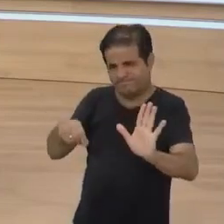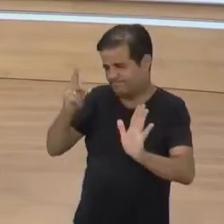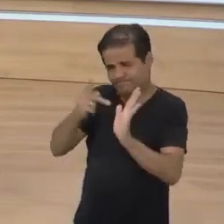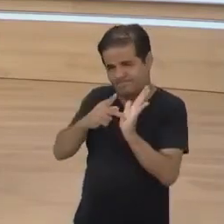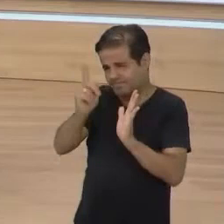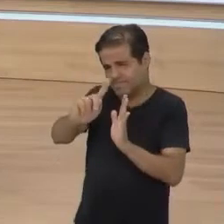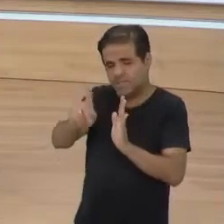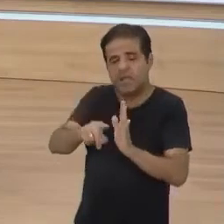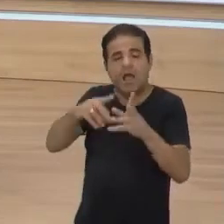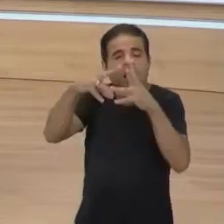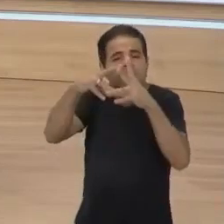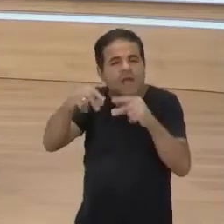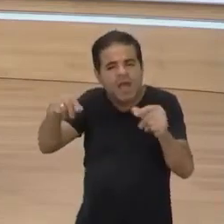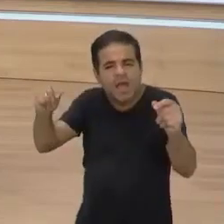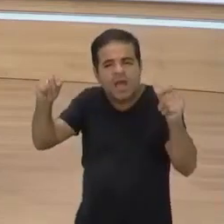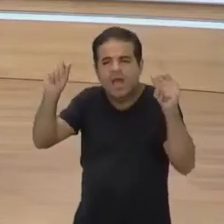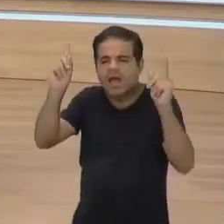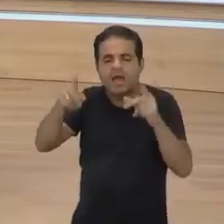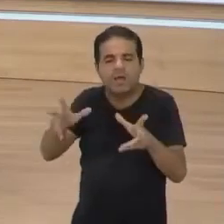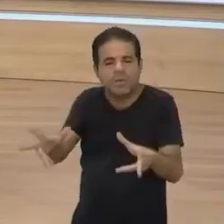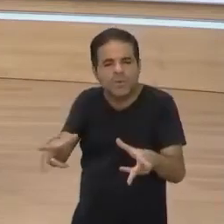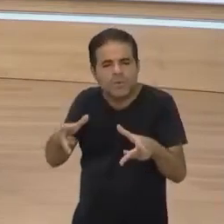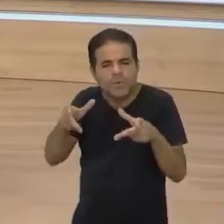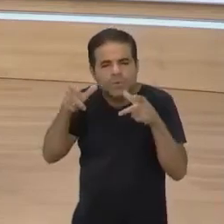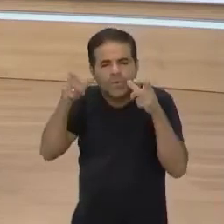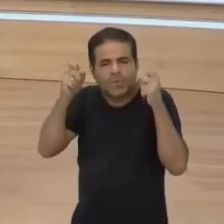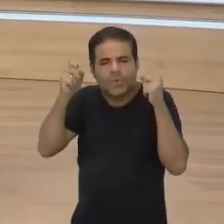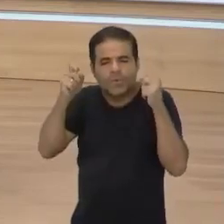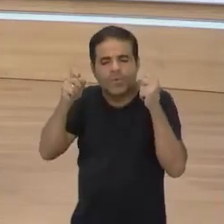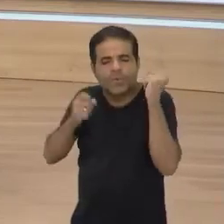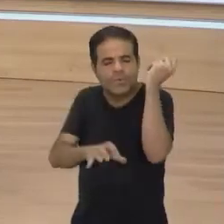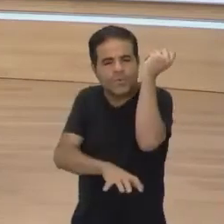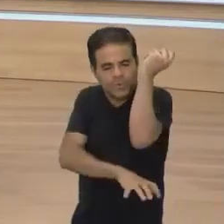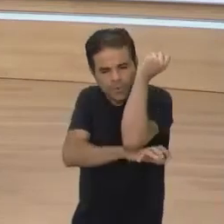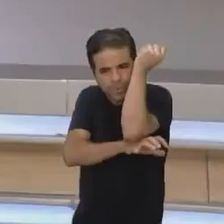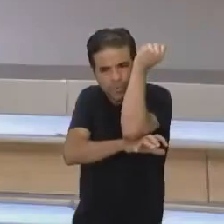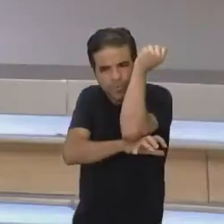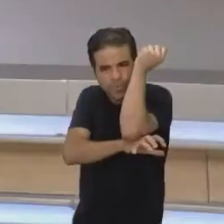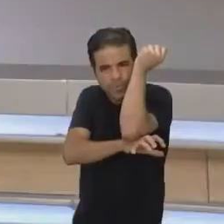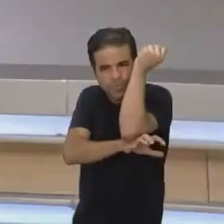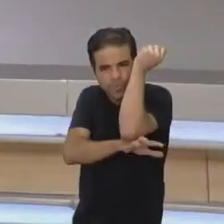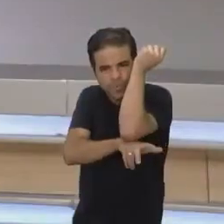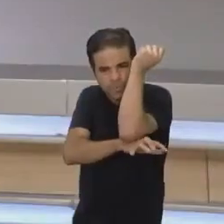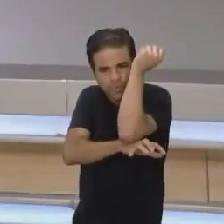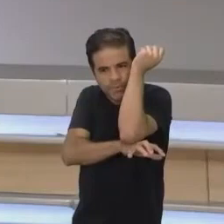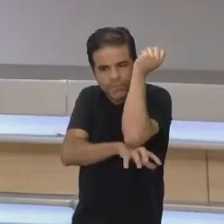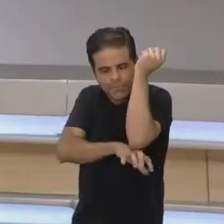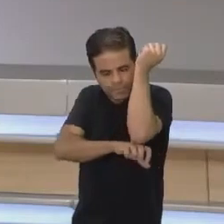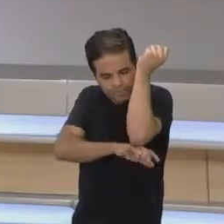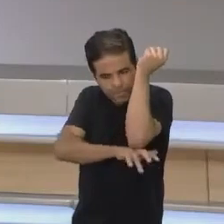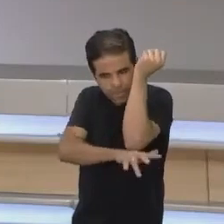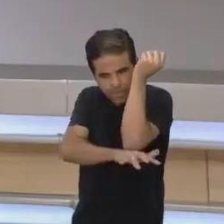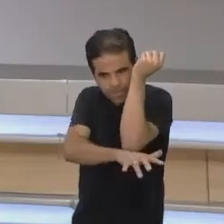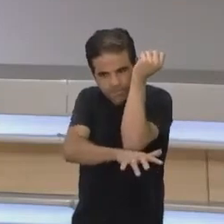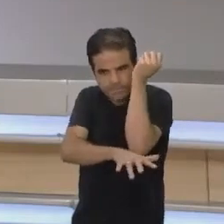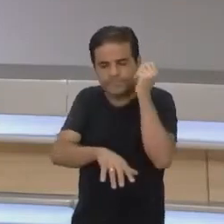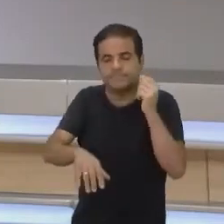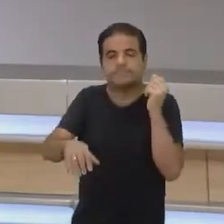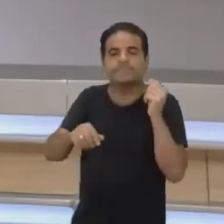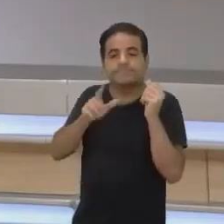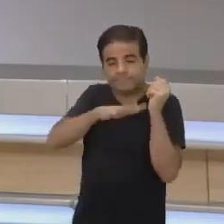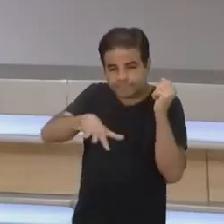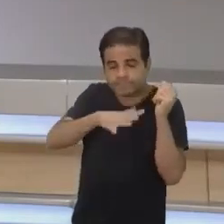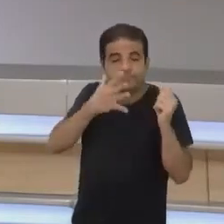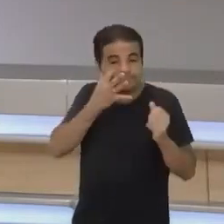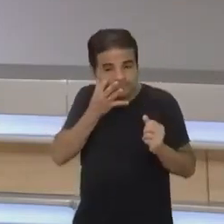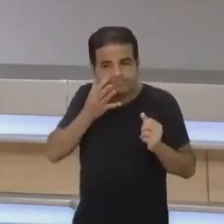né? Então, esses sais minerais, eles são absorvidos ali pelas raízes das plantas. Muitos desses sais minerais estão